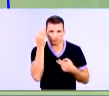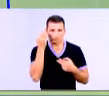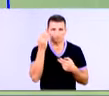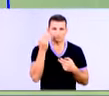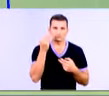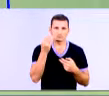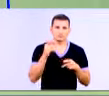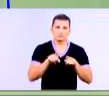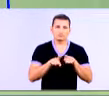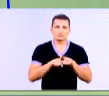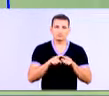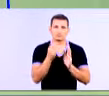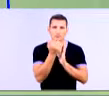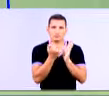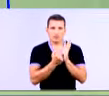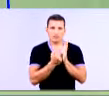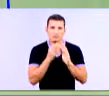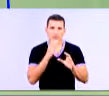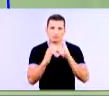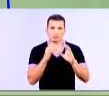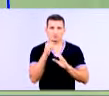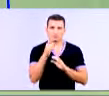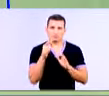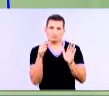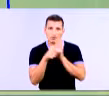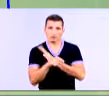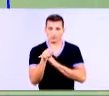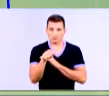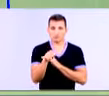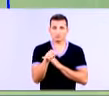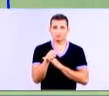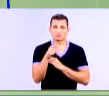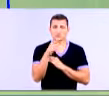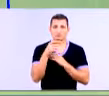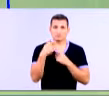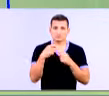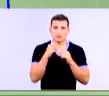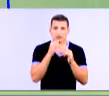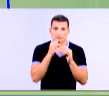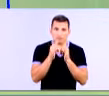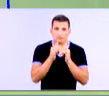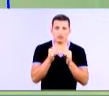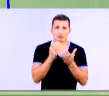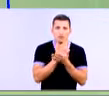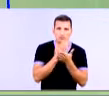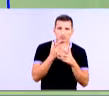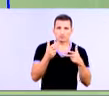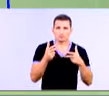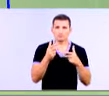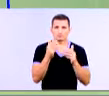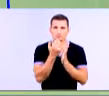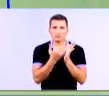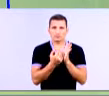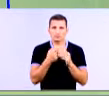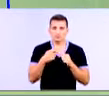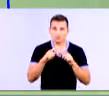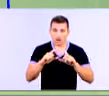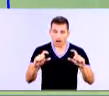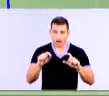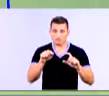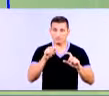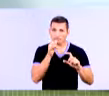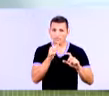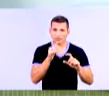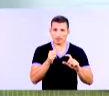quer comunicar com você, ele vai perguntar por ali. Quando você precisar informar alguma coisa do programa, você vai também fazer por aquela janelinha lá embaixo.